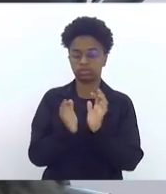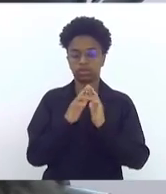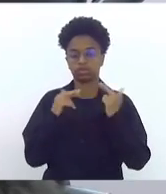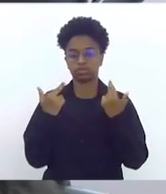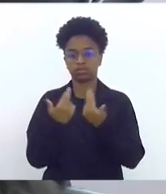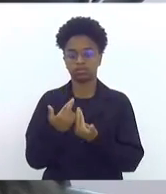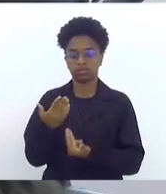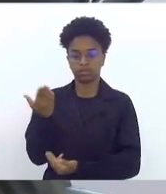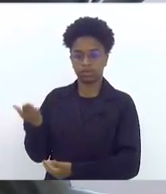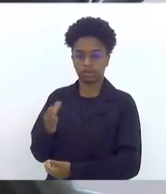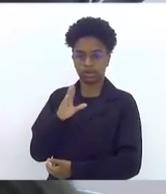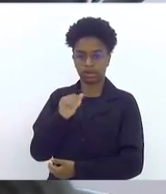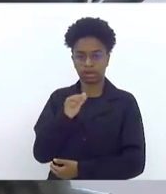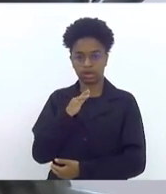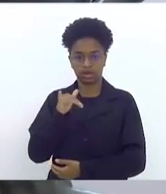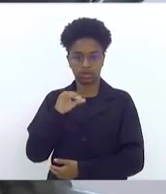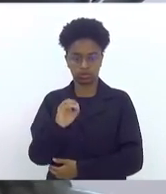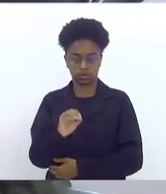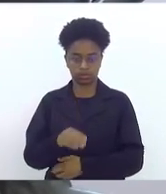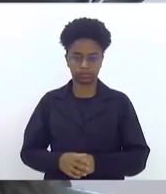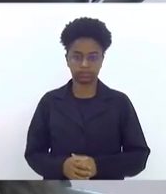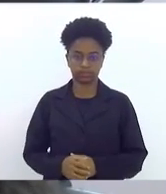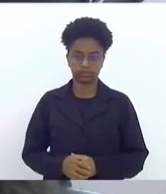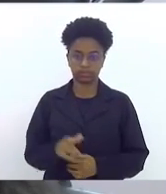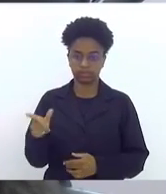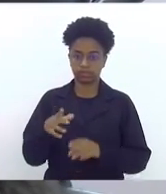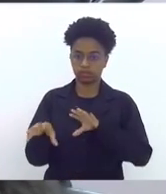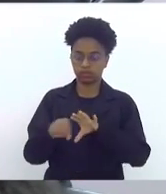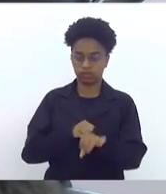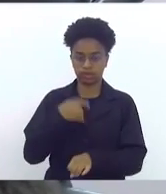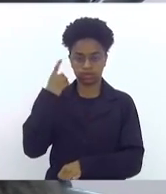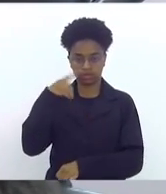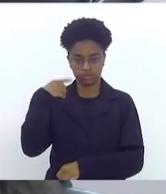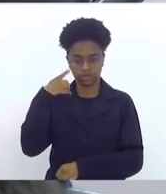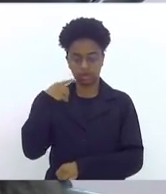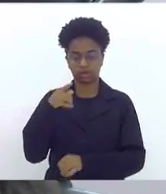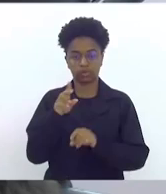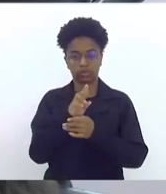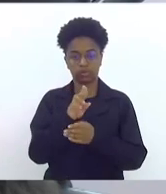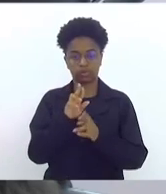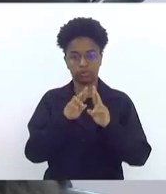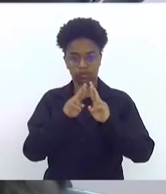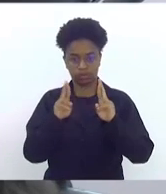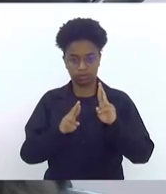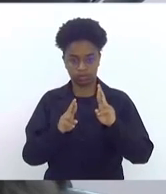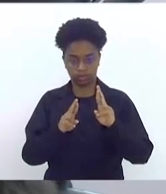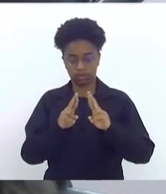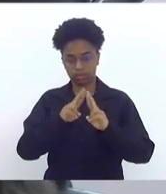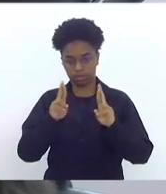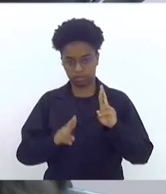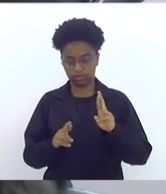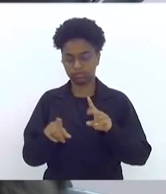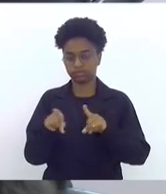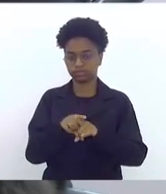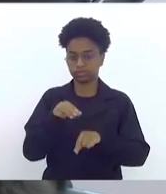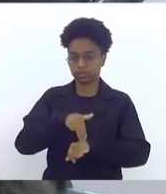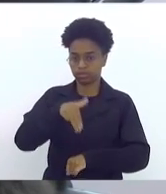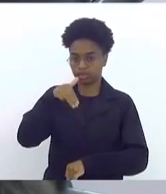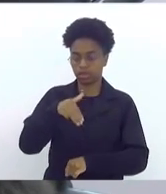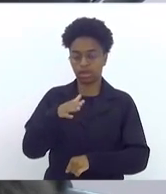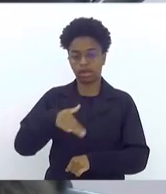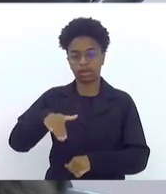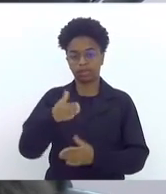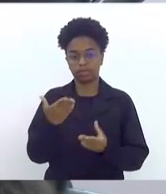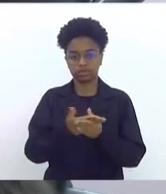Dr. Caio Badaró Messena, que é graduado em Direito pela Universidade Federal do Rio de Janeiro, mestrando em processo penal